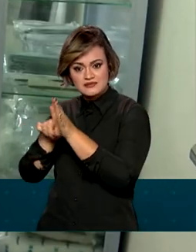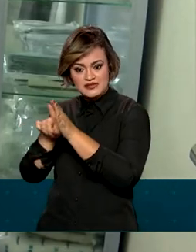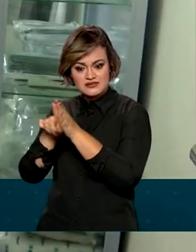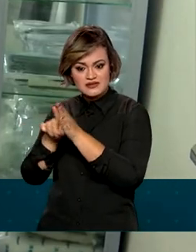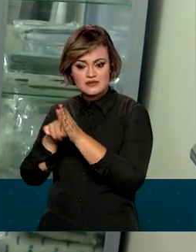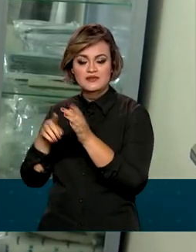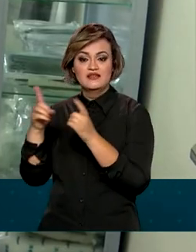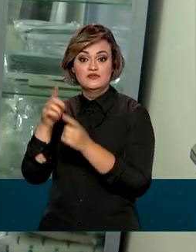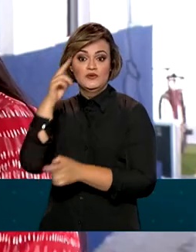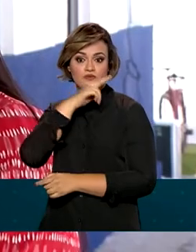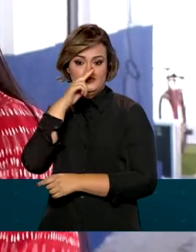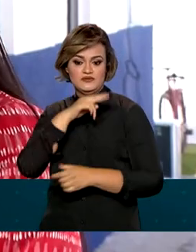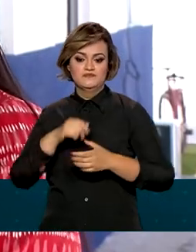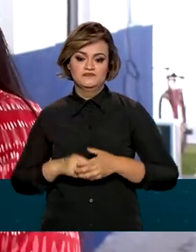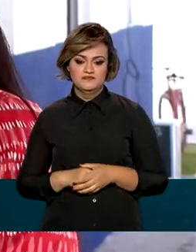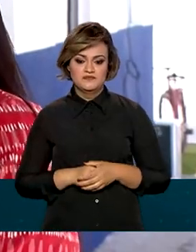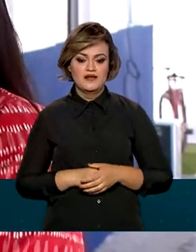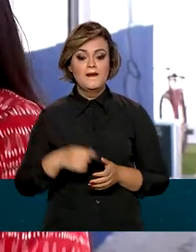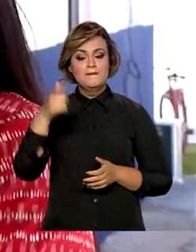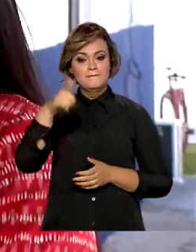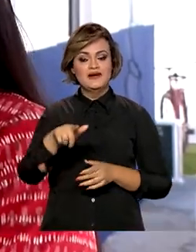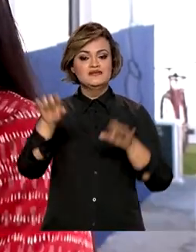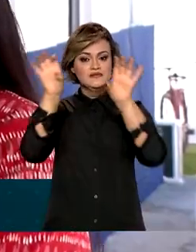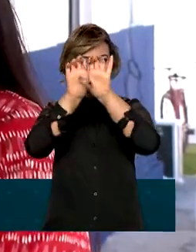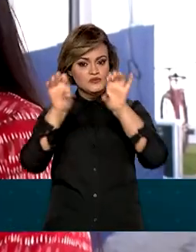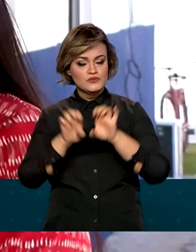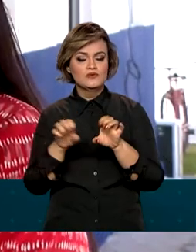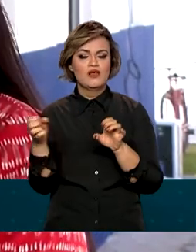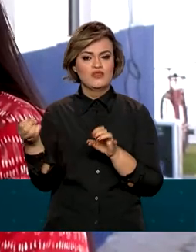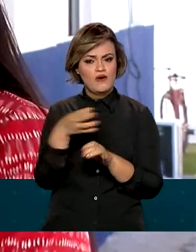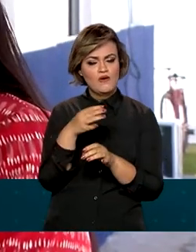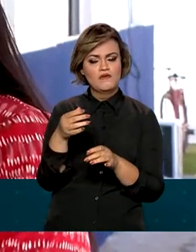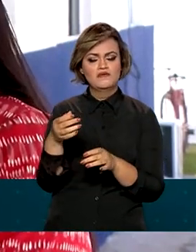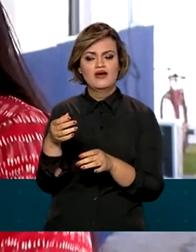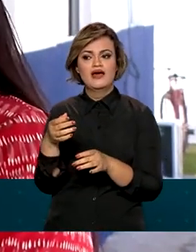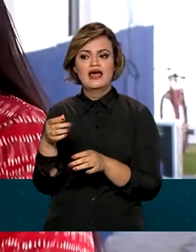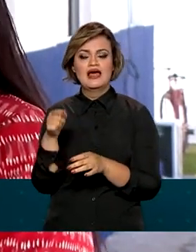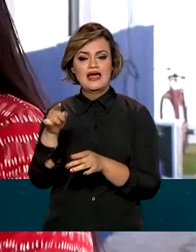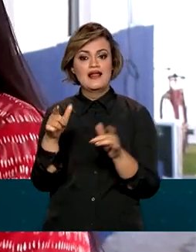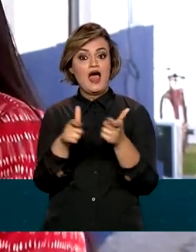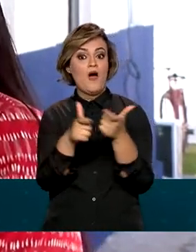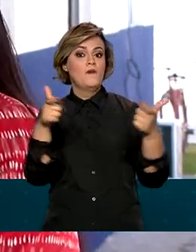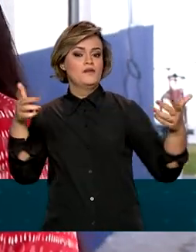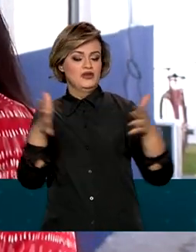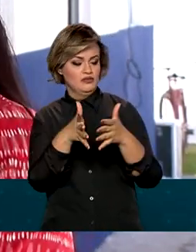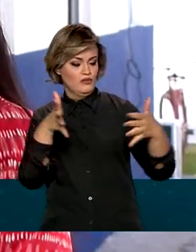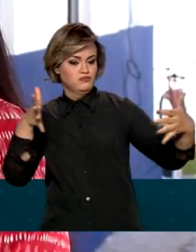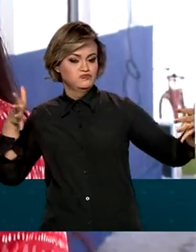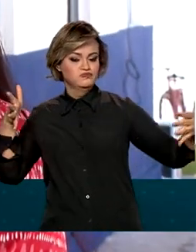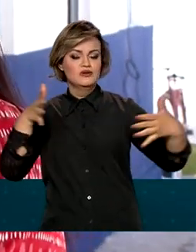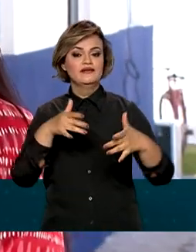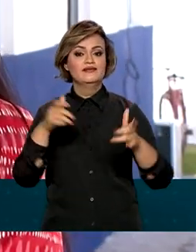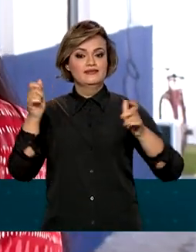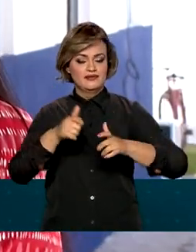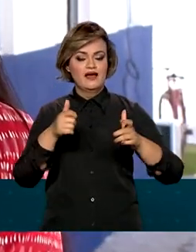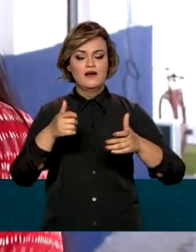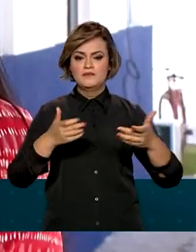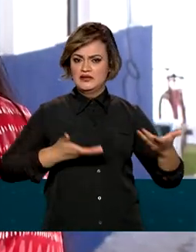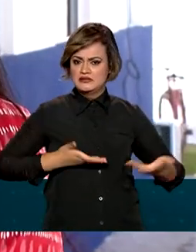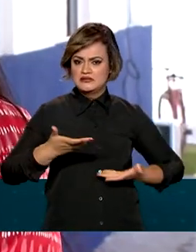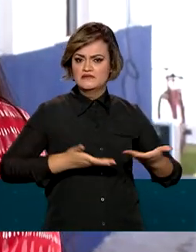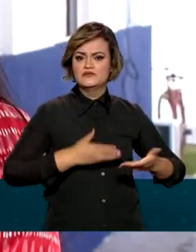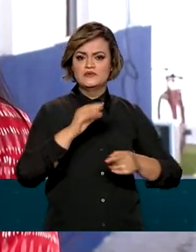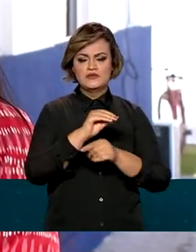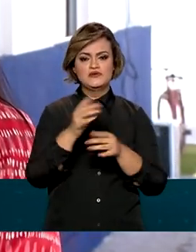atendimentos de emergência. Além de ter uma nova estrutura, mais moderna, ela foi ampliada. E aí isso dá serviço de qualidade,